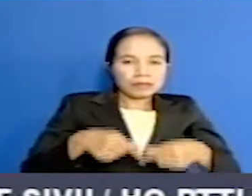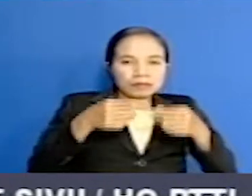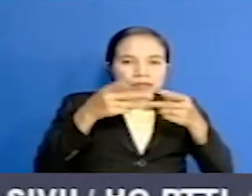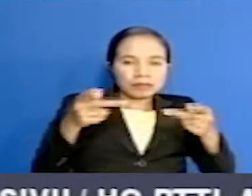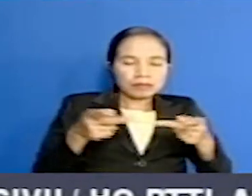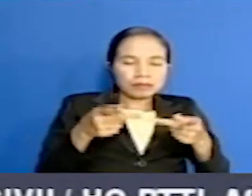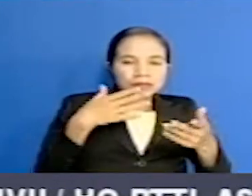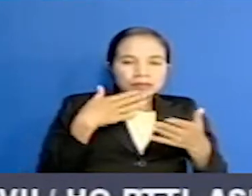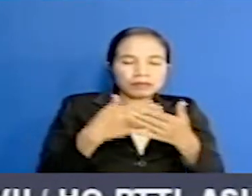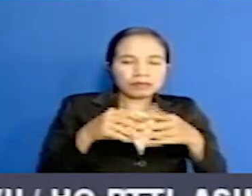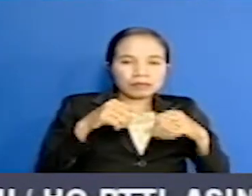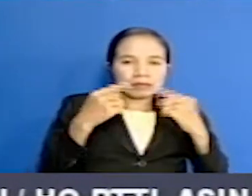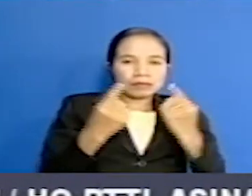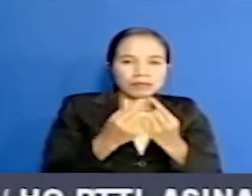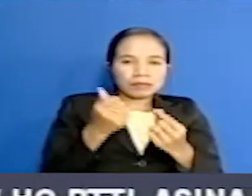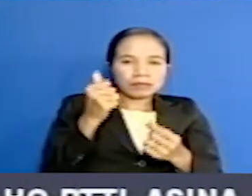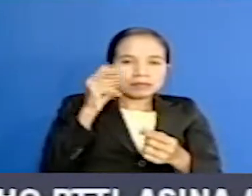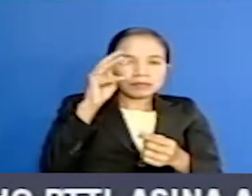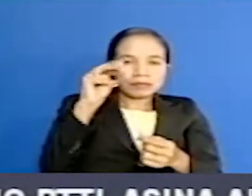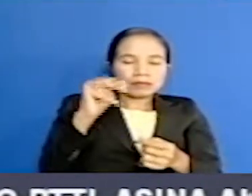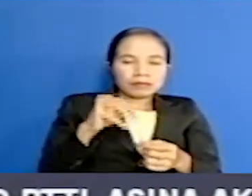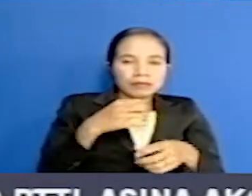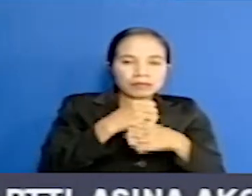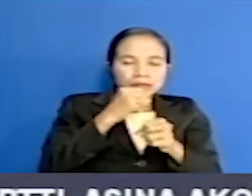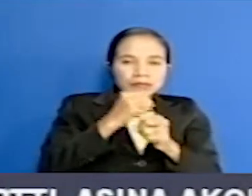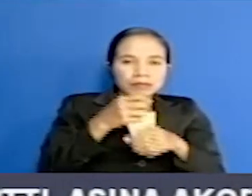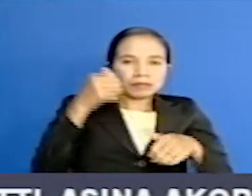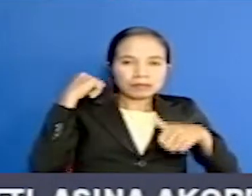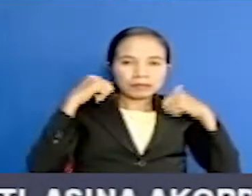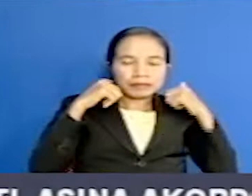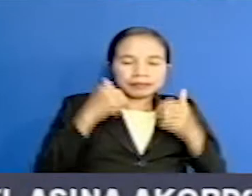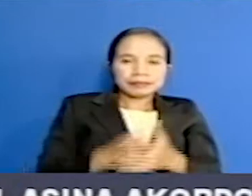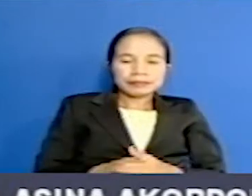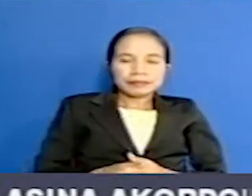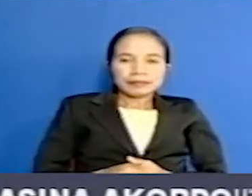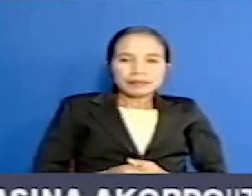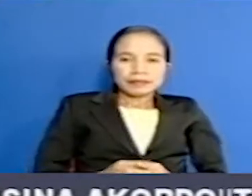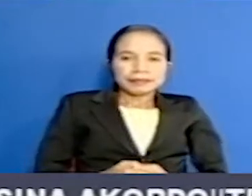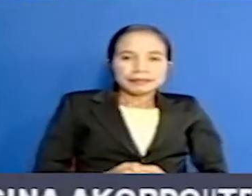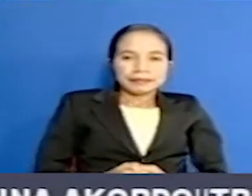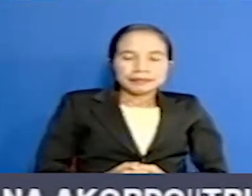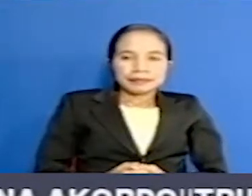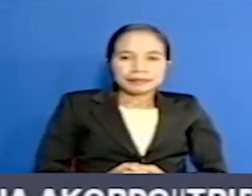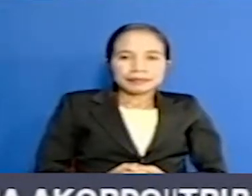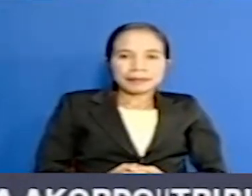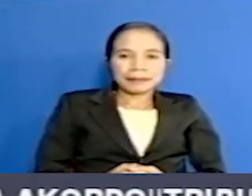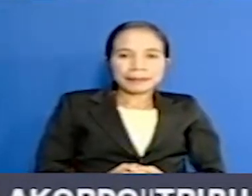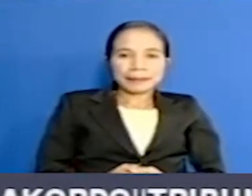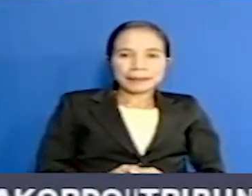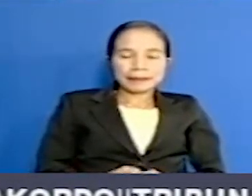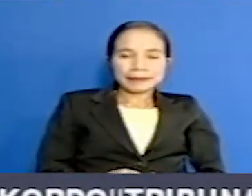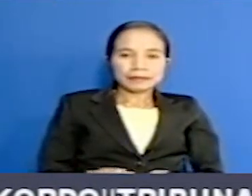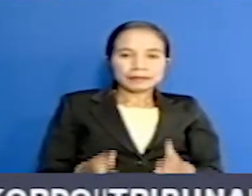nebe adequado ba grupo Artemoris atu halau sirani atividade. Siramos husu peniteli atu labela halau atu asaun